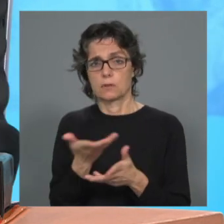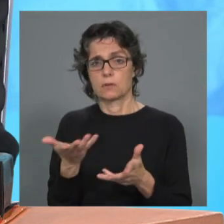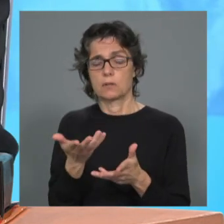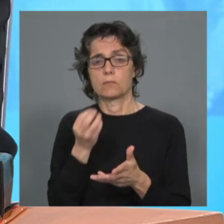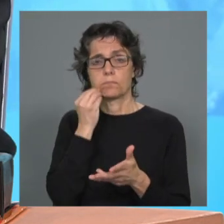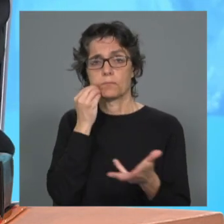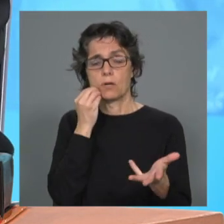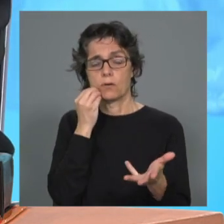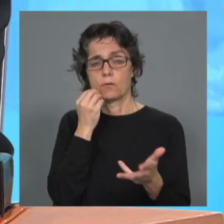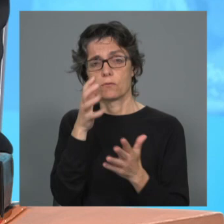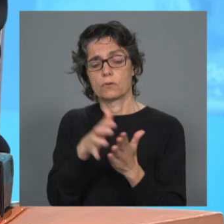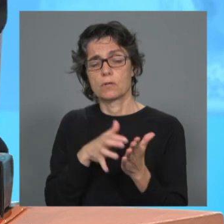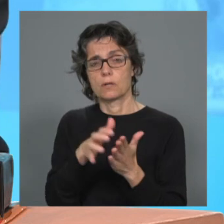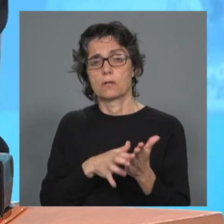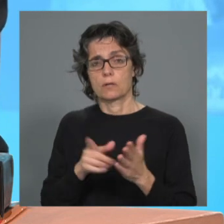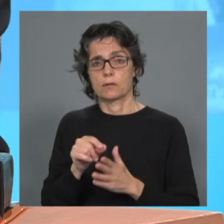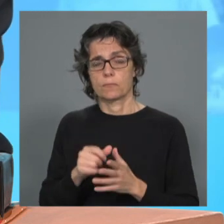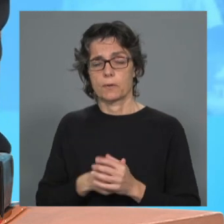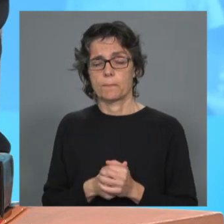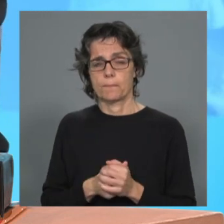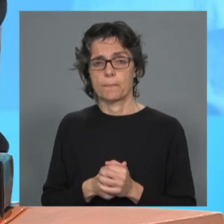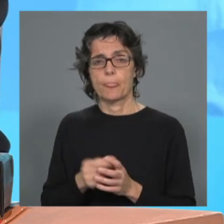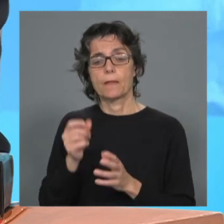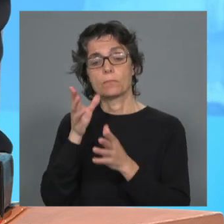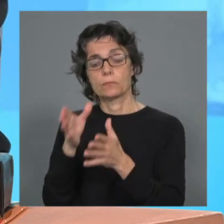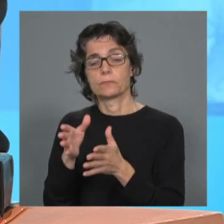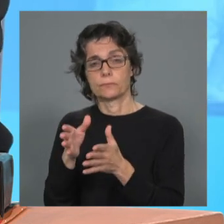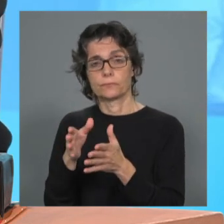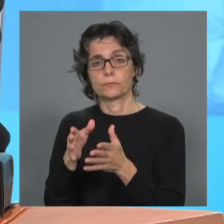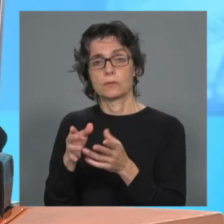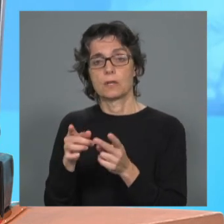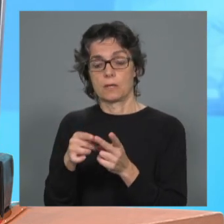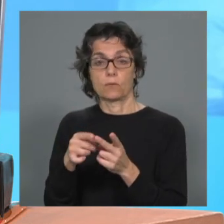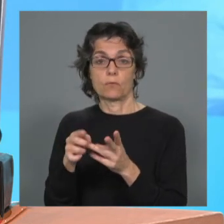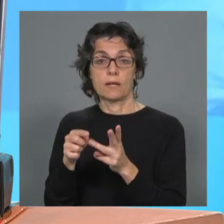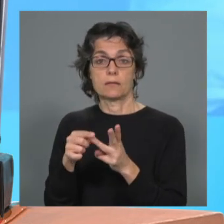faz. Depois, a centralidade sobre o capítulo